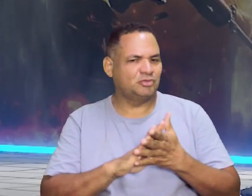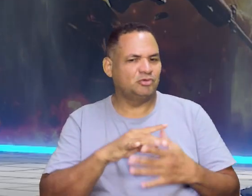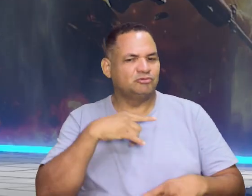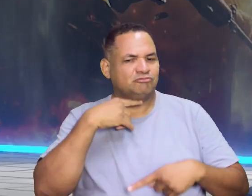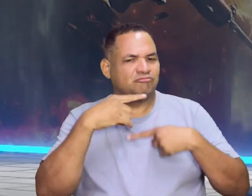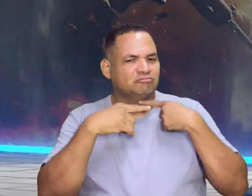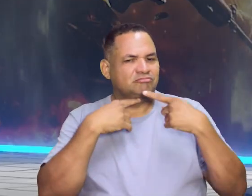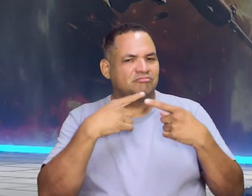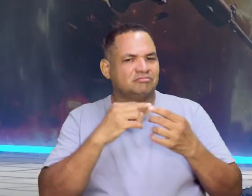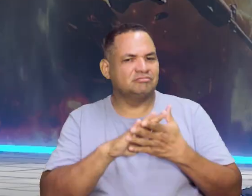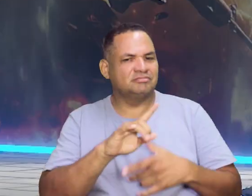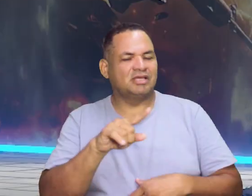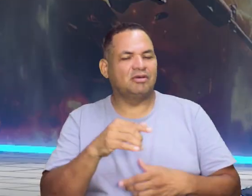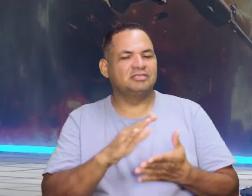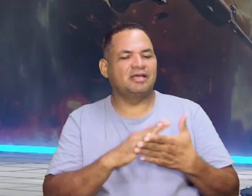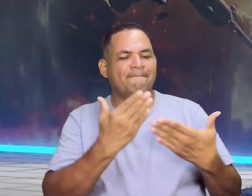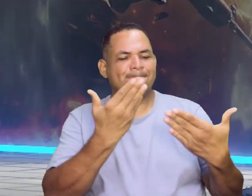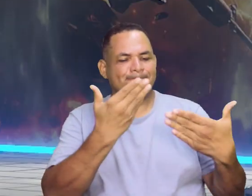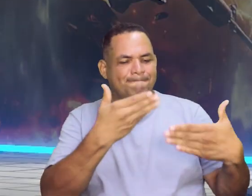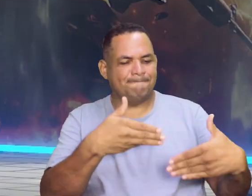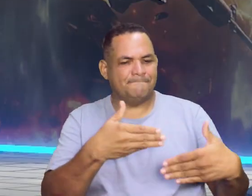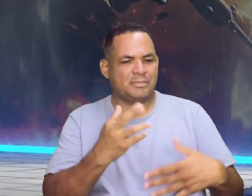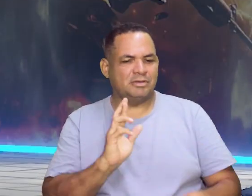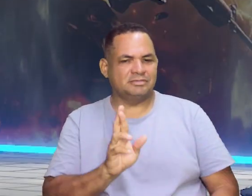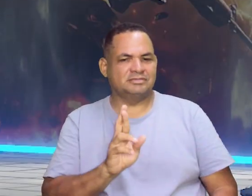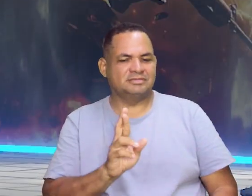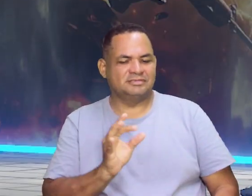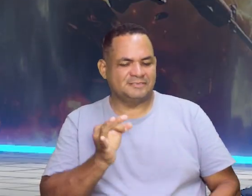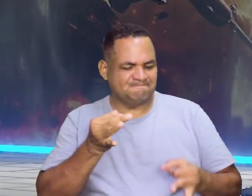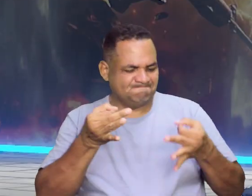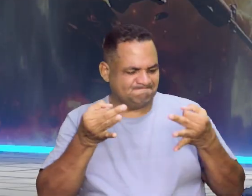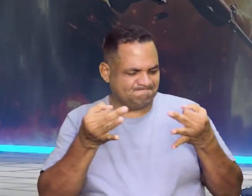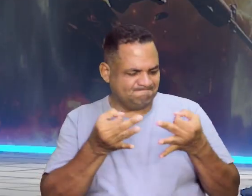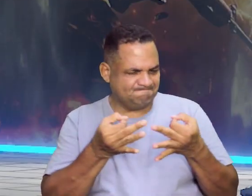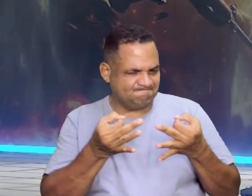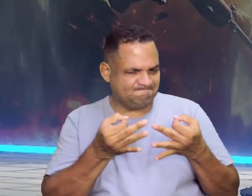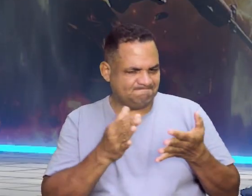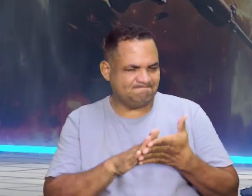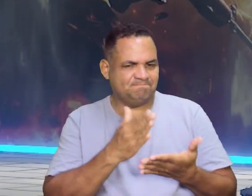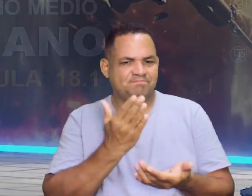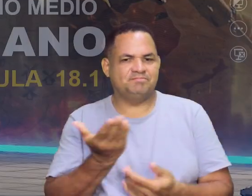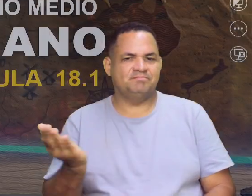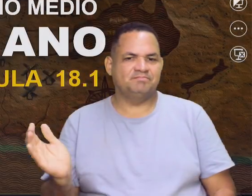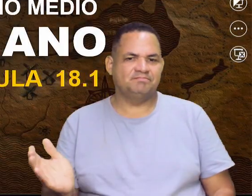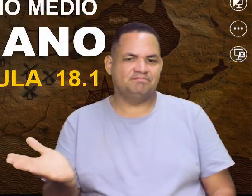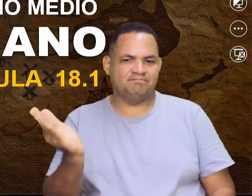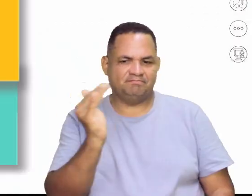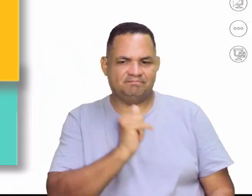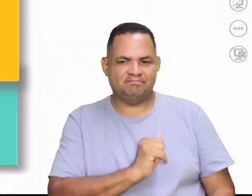dúvidas e para a prova de recuperação você vai vir craque, certo? Então vamos lá, pessoal!